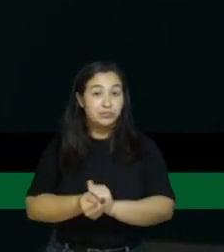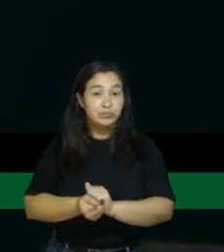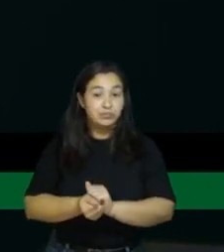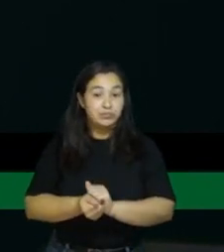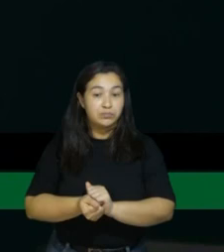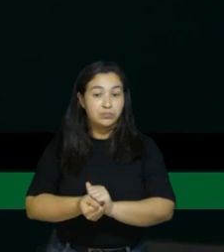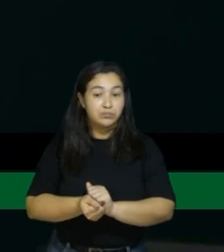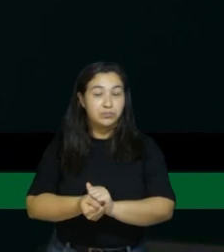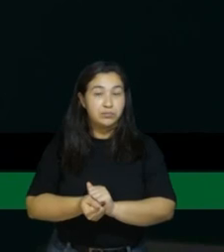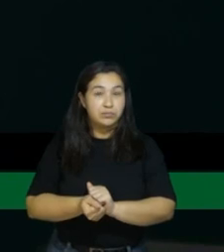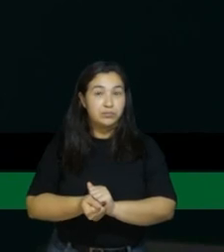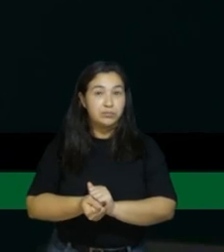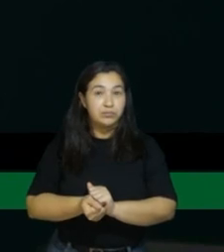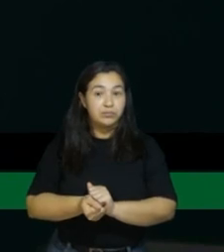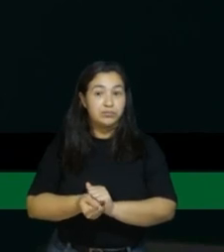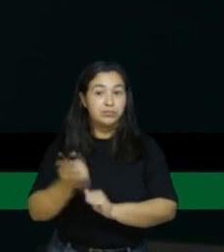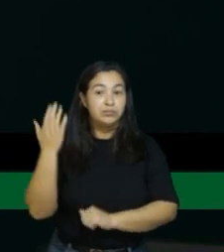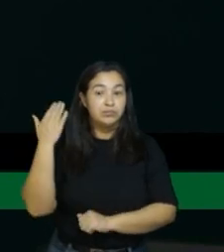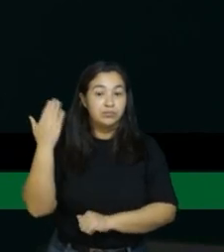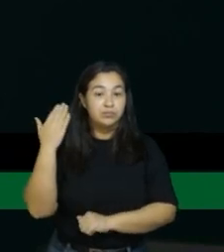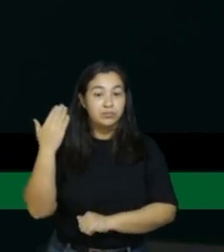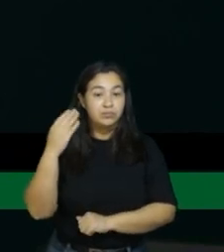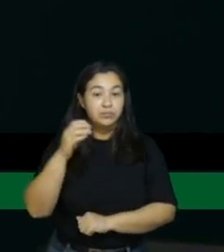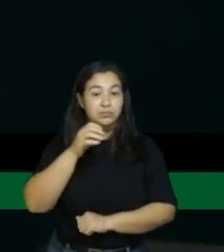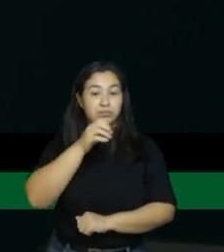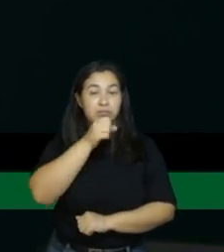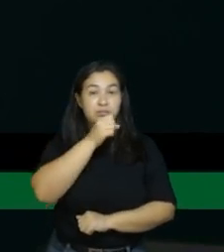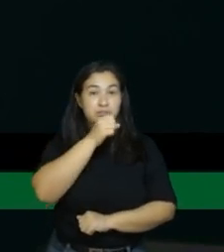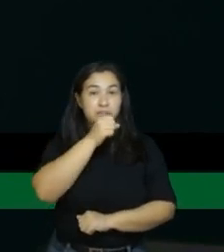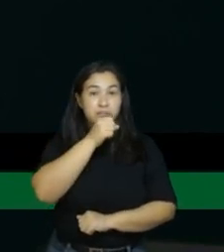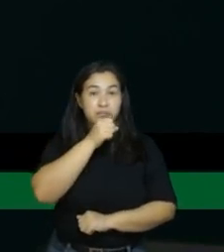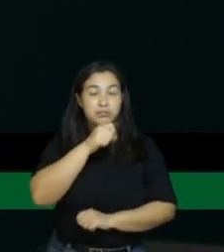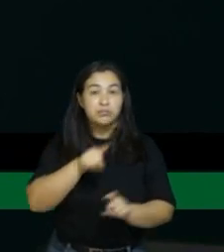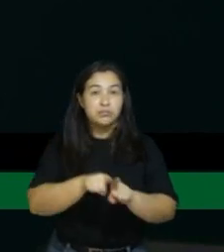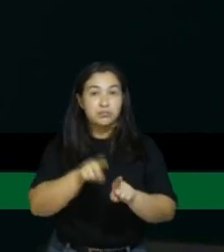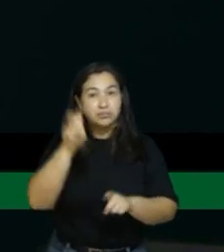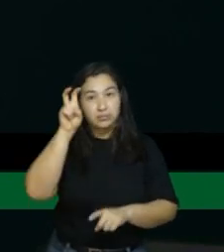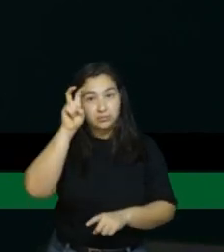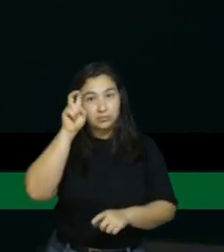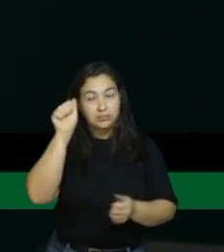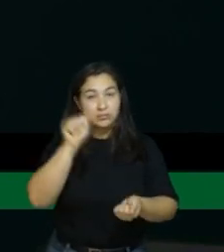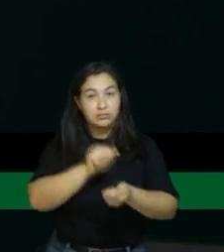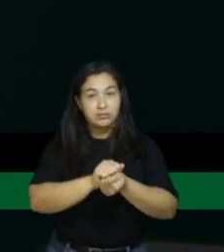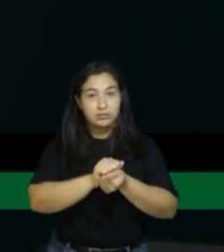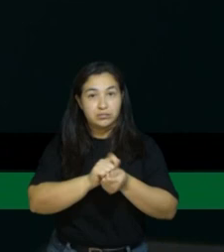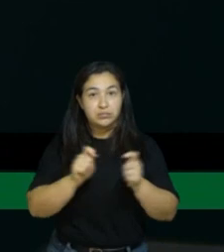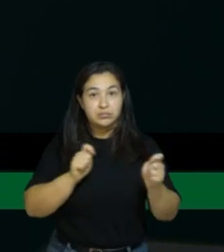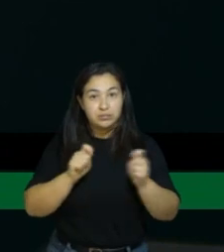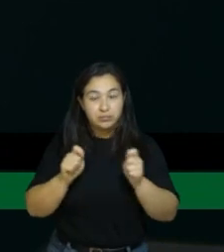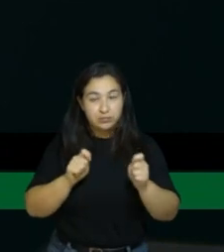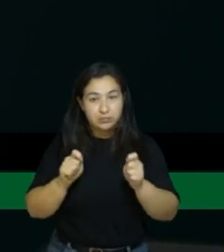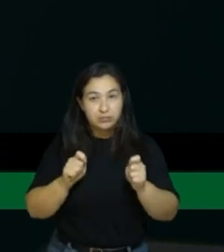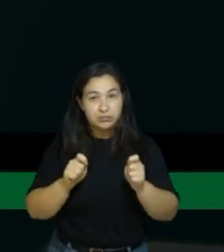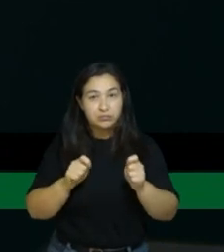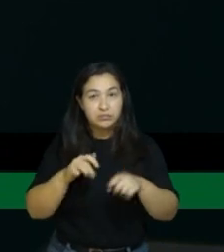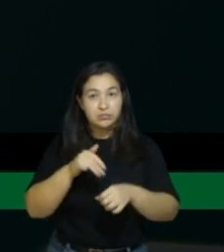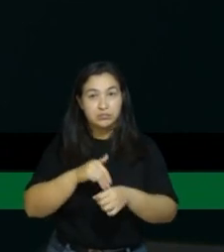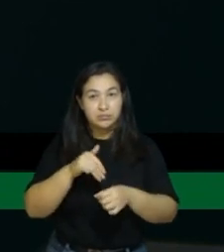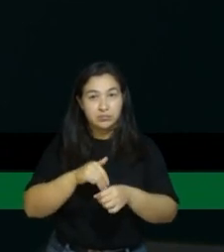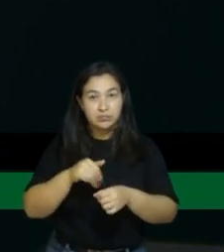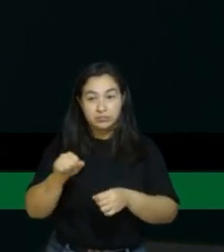Blumenau na semana passada propriamente na quinta-feira na associação dos Municípios do Vale do do